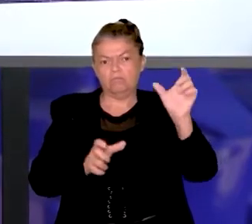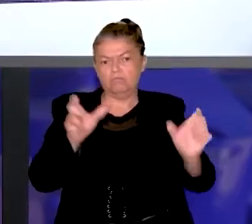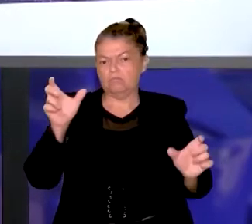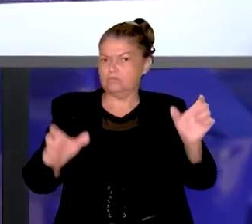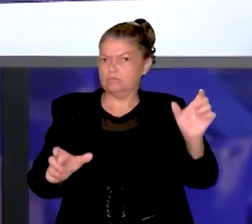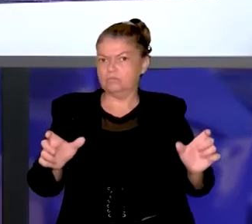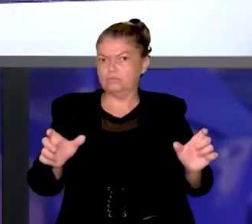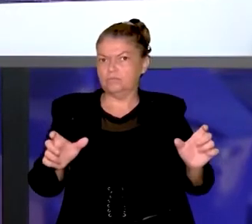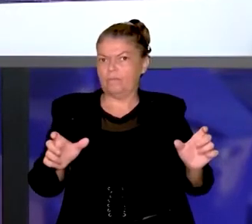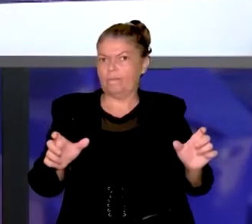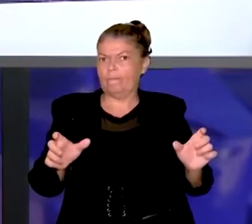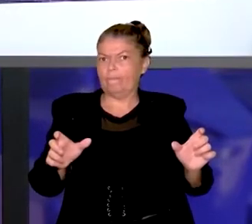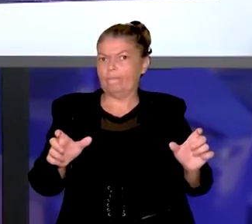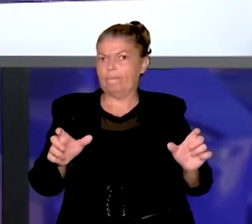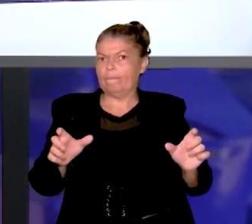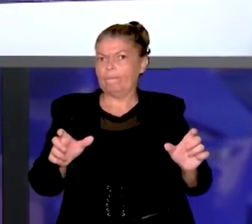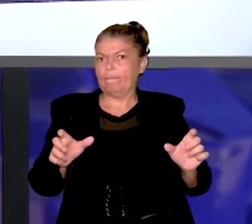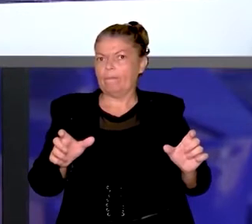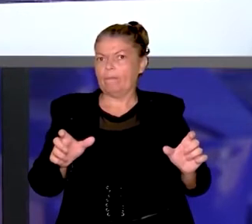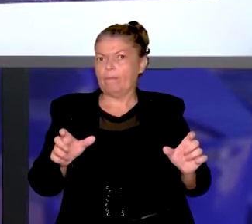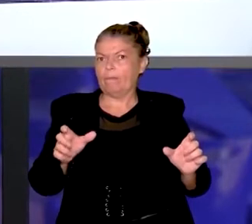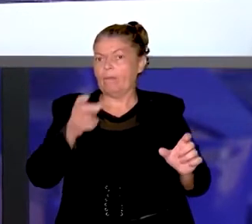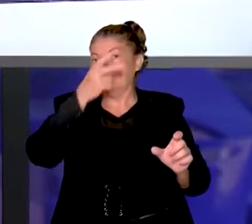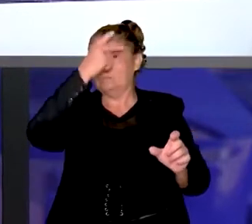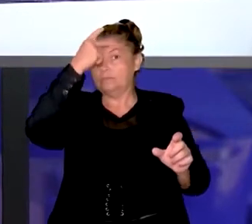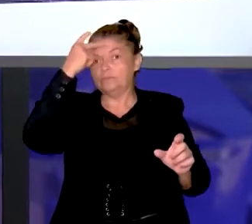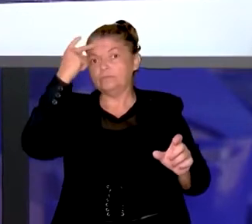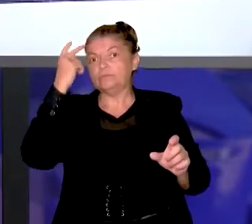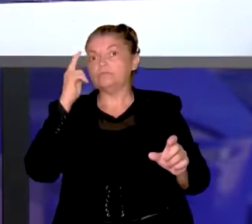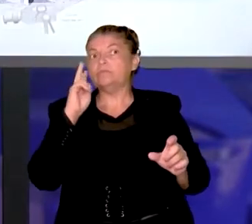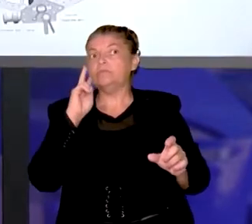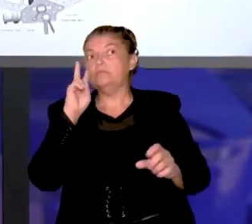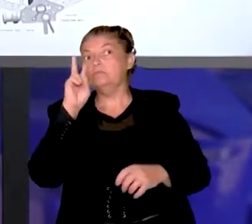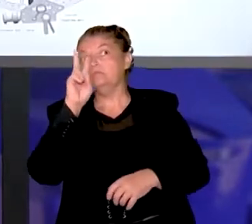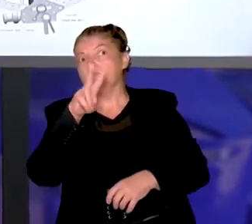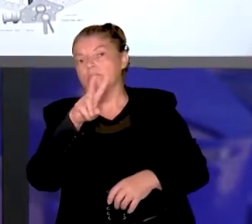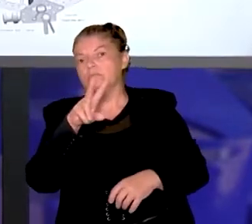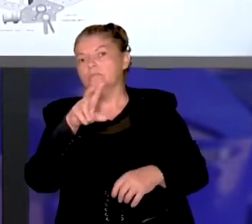como a Estrela Austral.